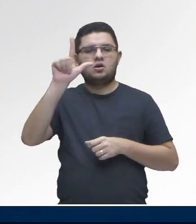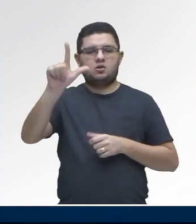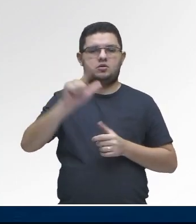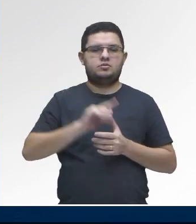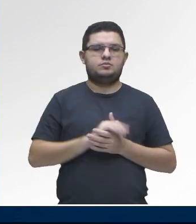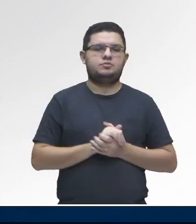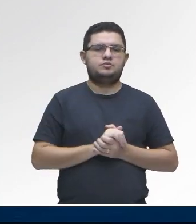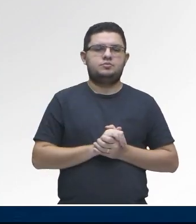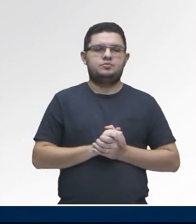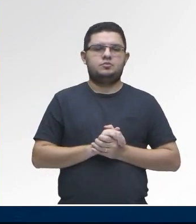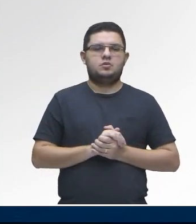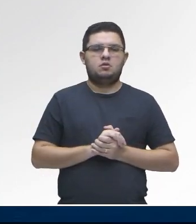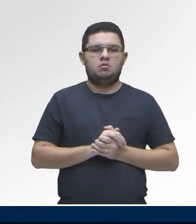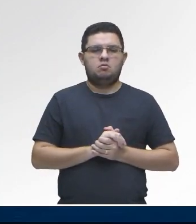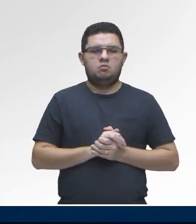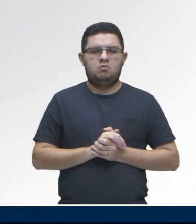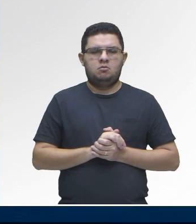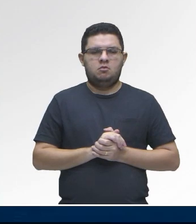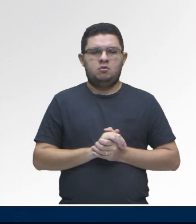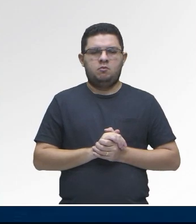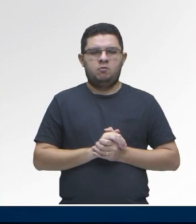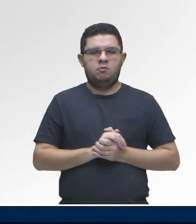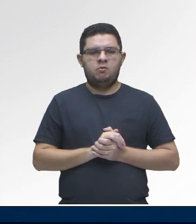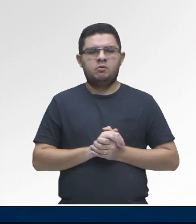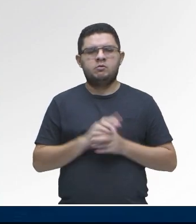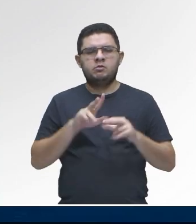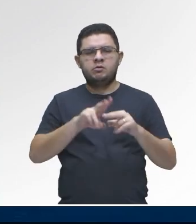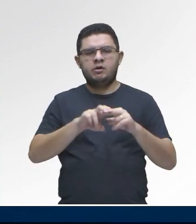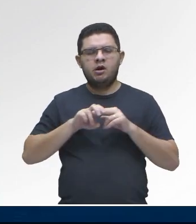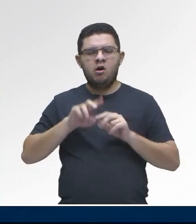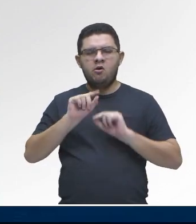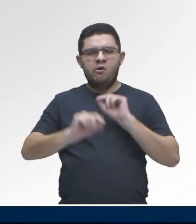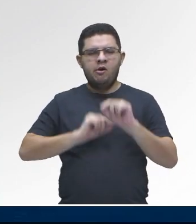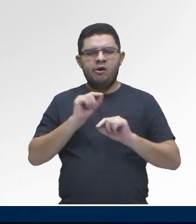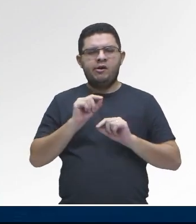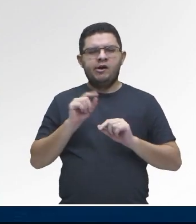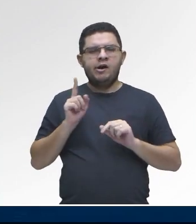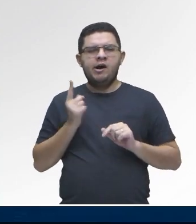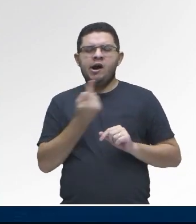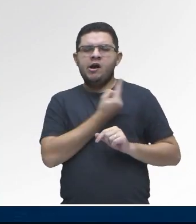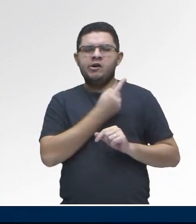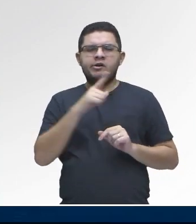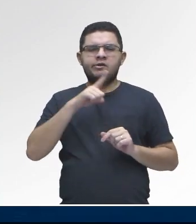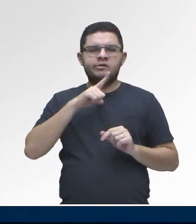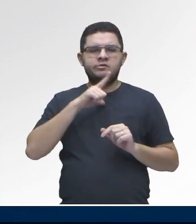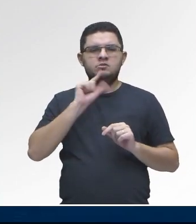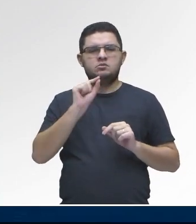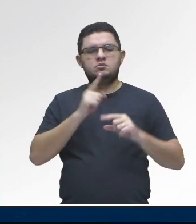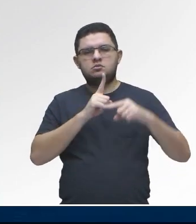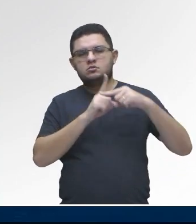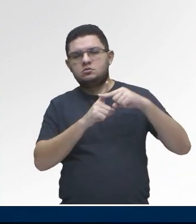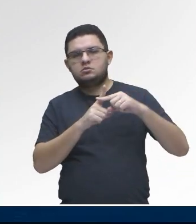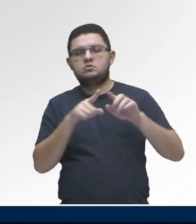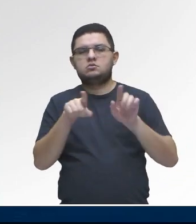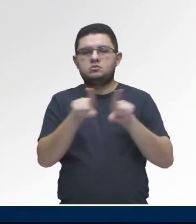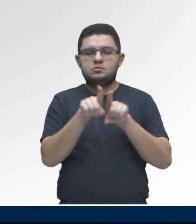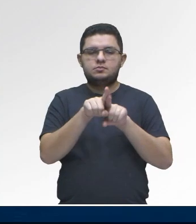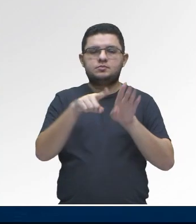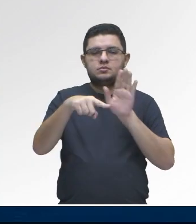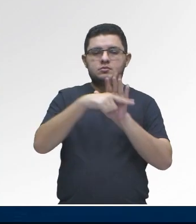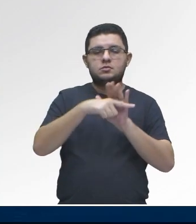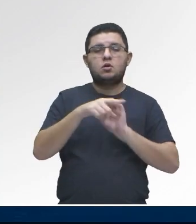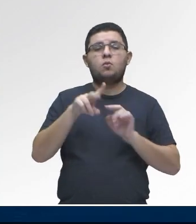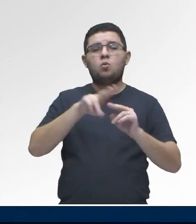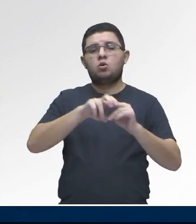Muito bem. Então, por isso que nós temos valores positivos e negativos, porque tanto o valor positivo